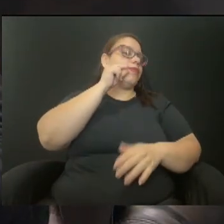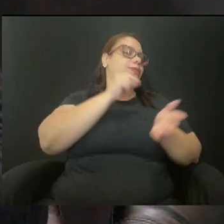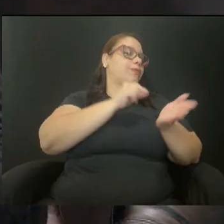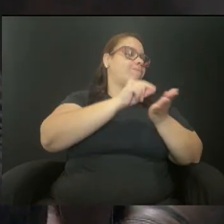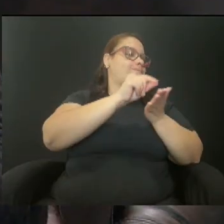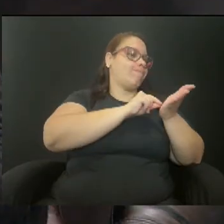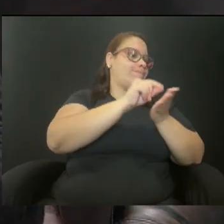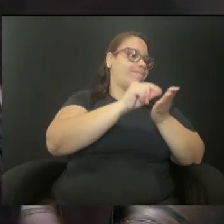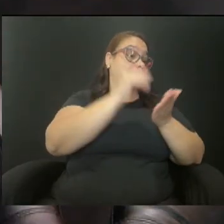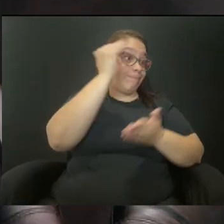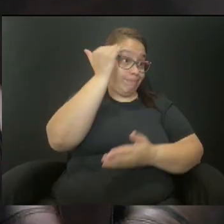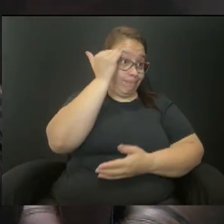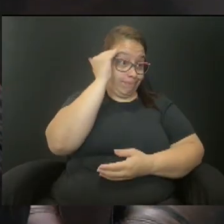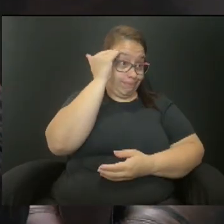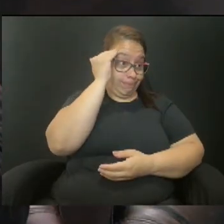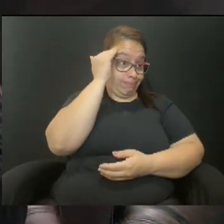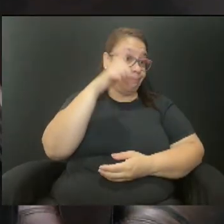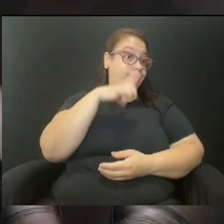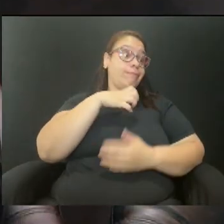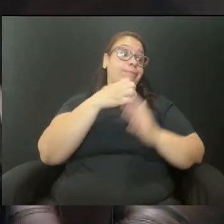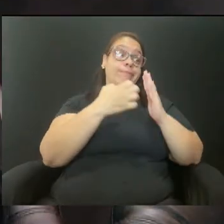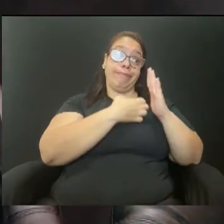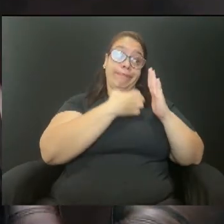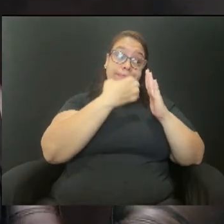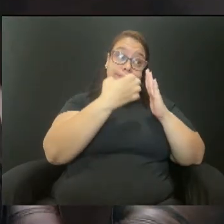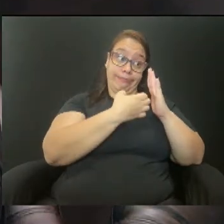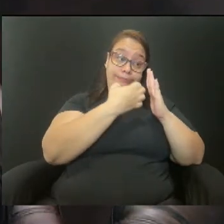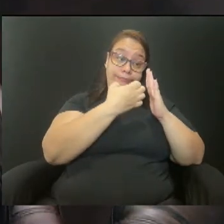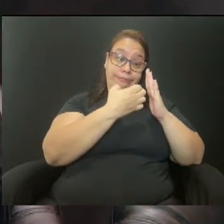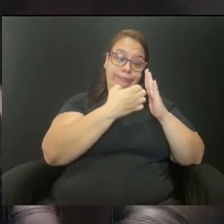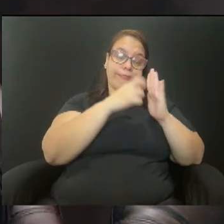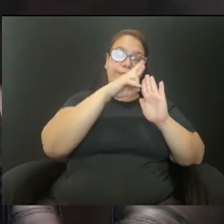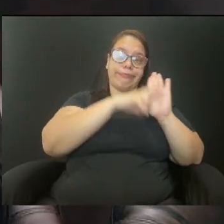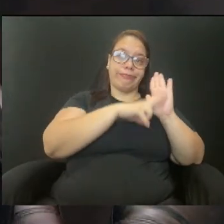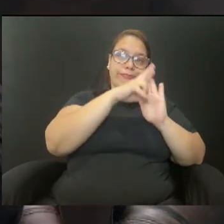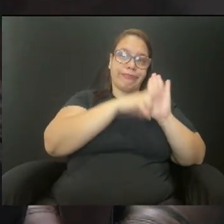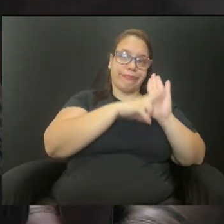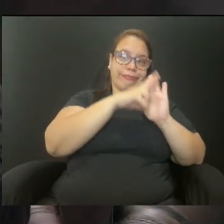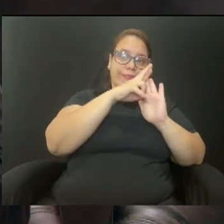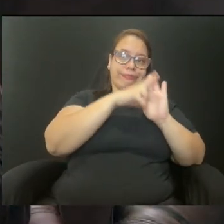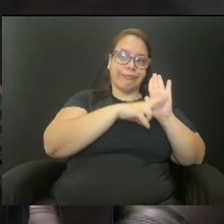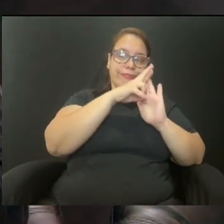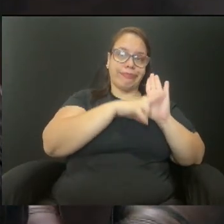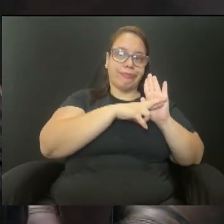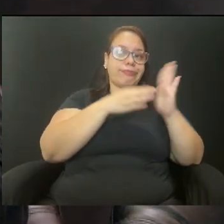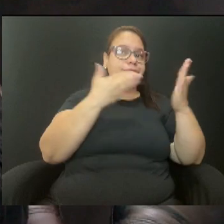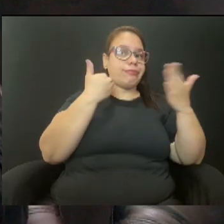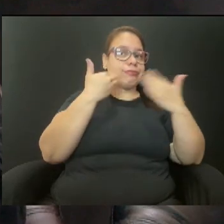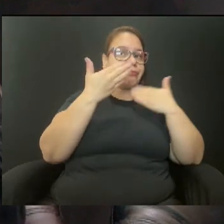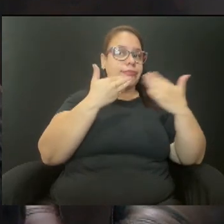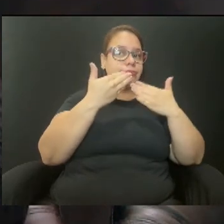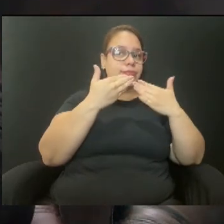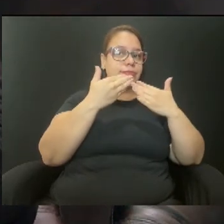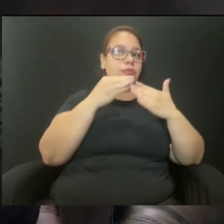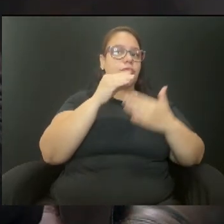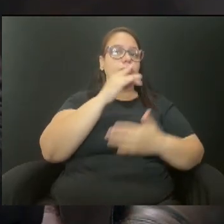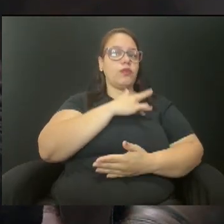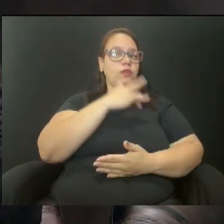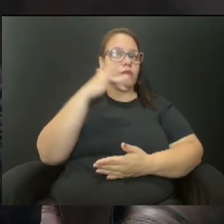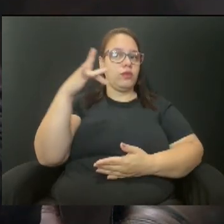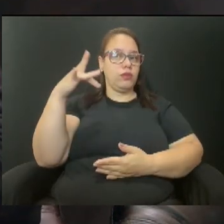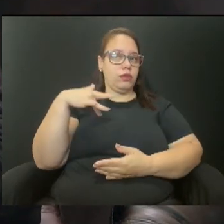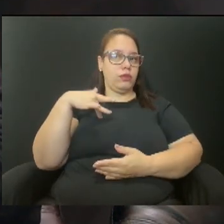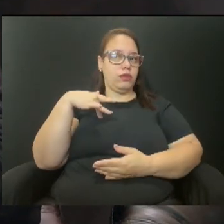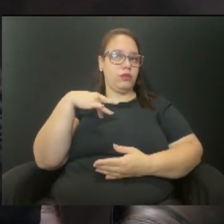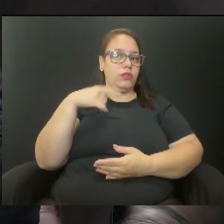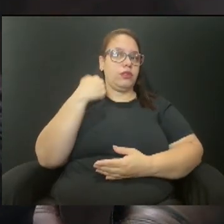Tem empresas que vão ter regras e normas ali que são conversadas e são saudáveis, estão ali no nível. Tem outras que estão no